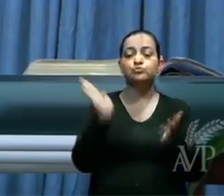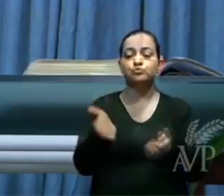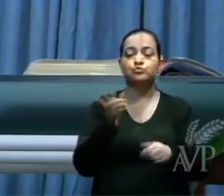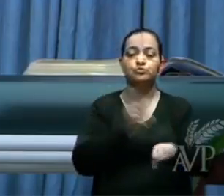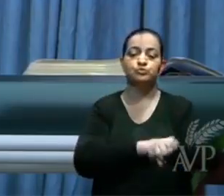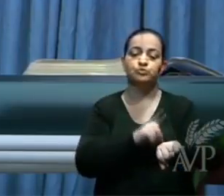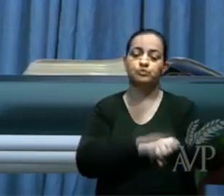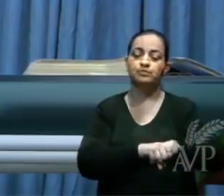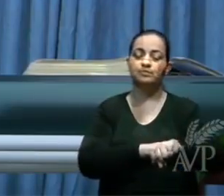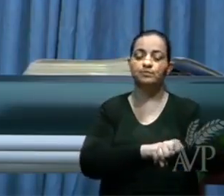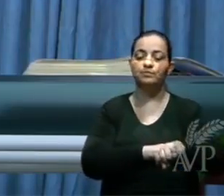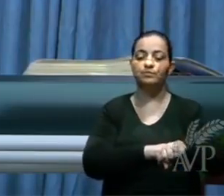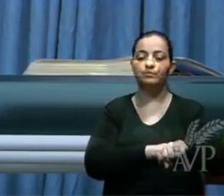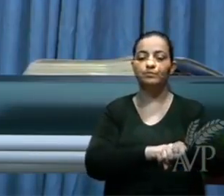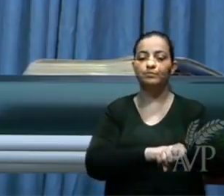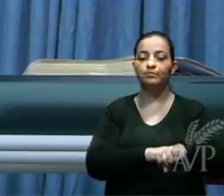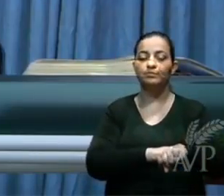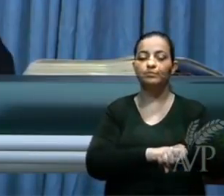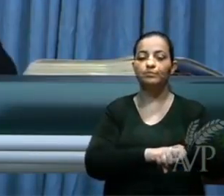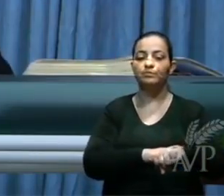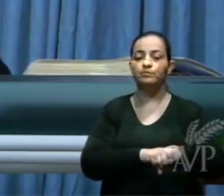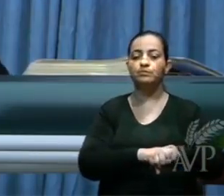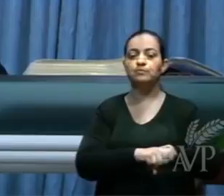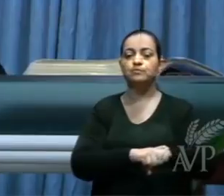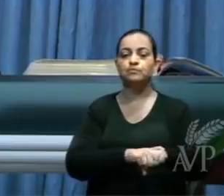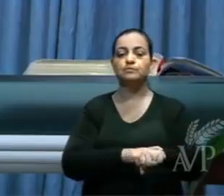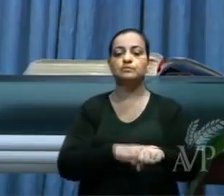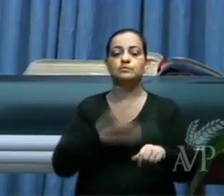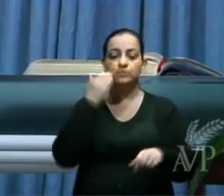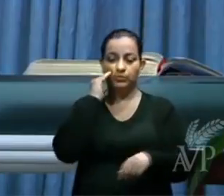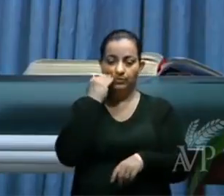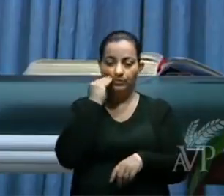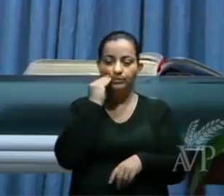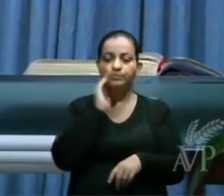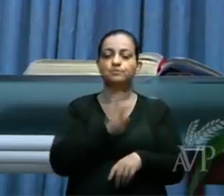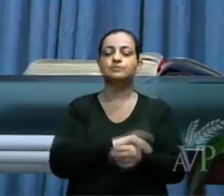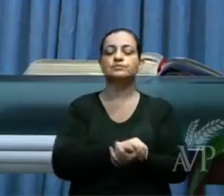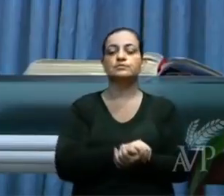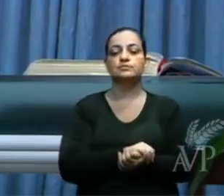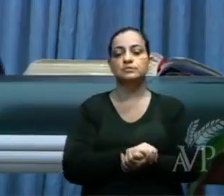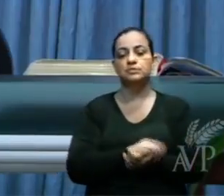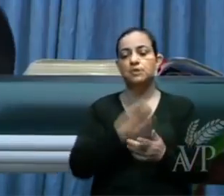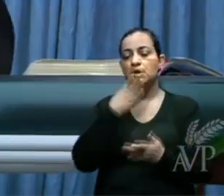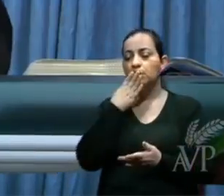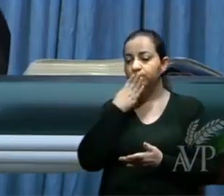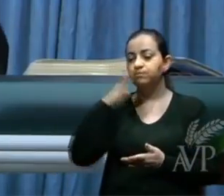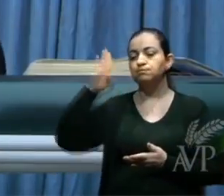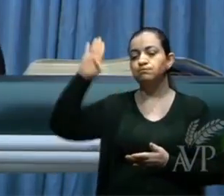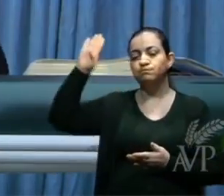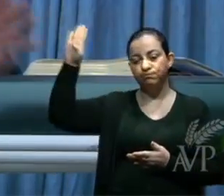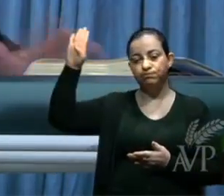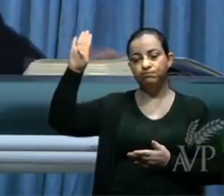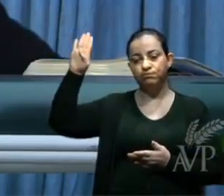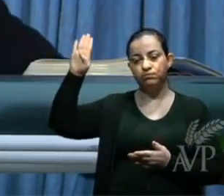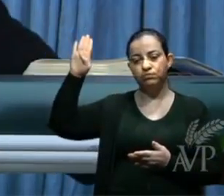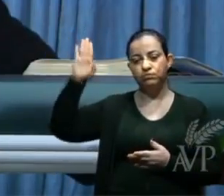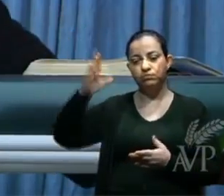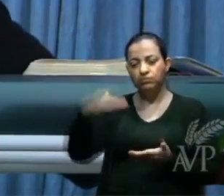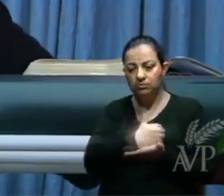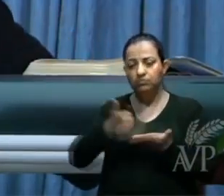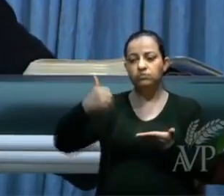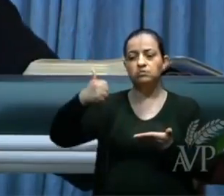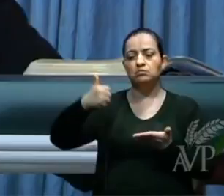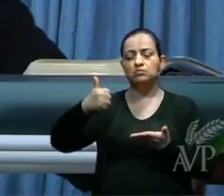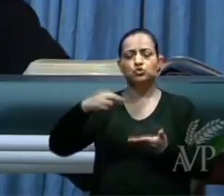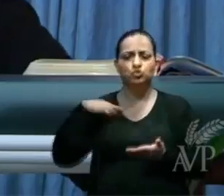chegou o tempo pede a promessa para o rapto nós